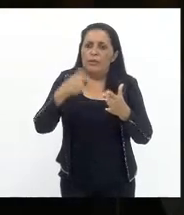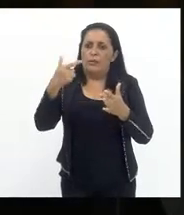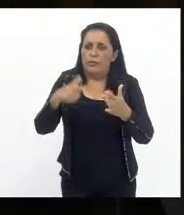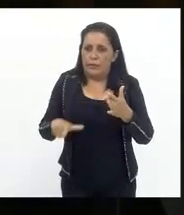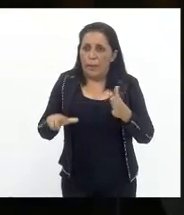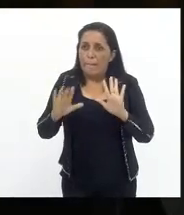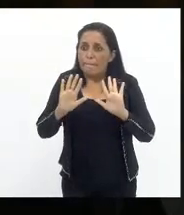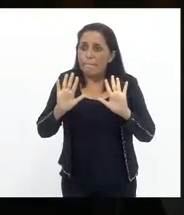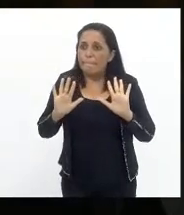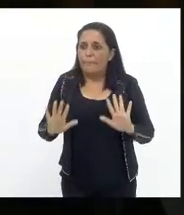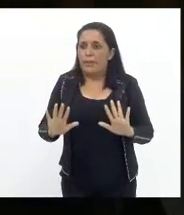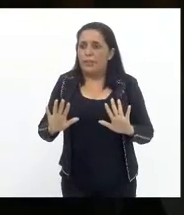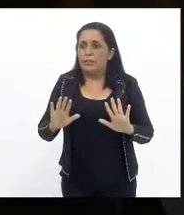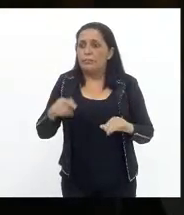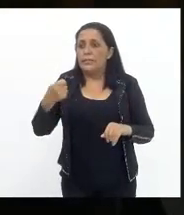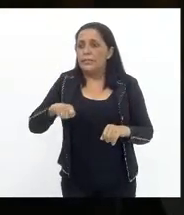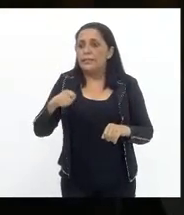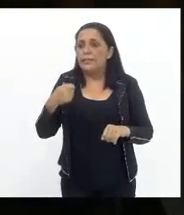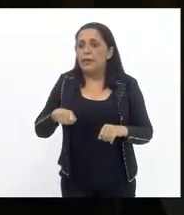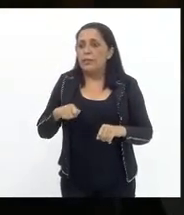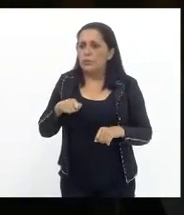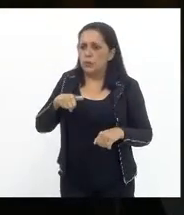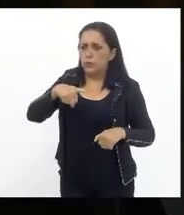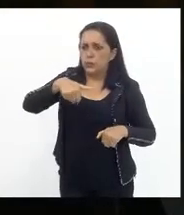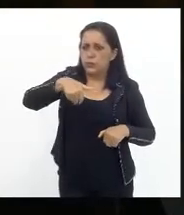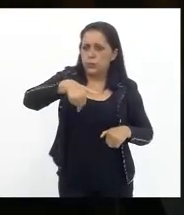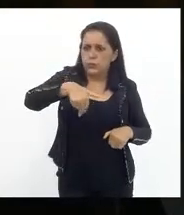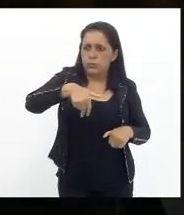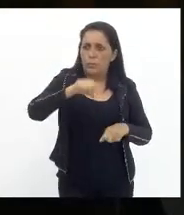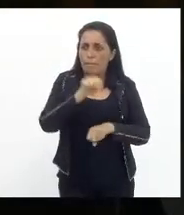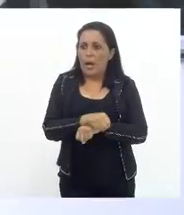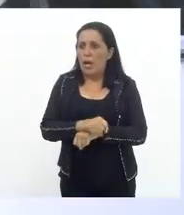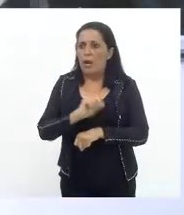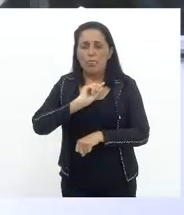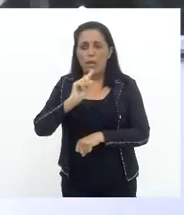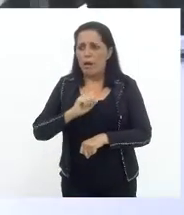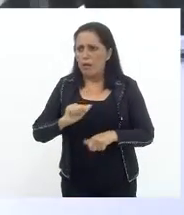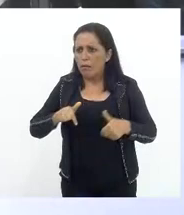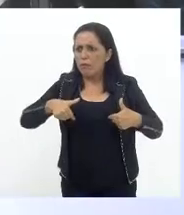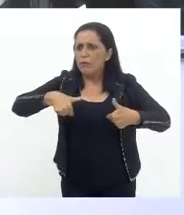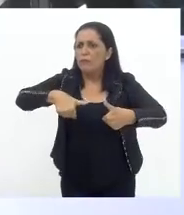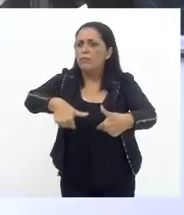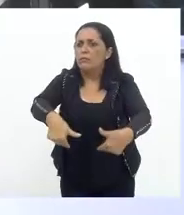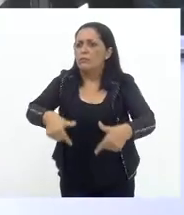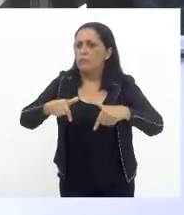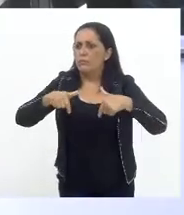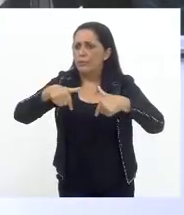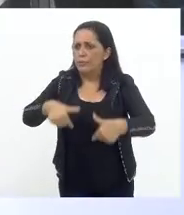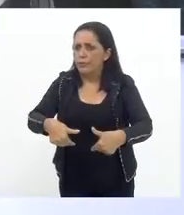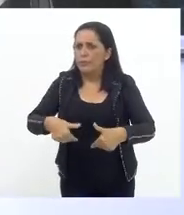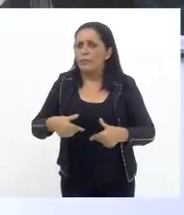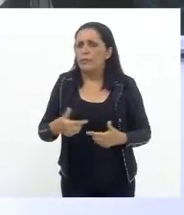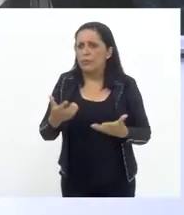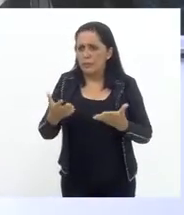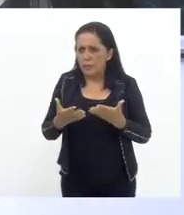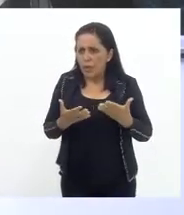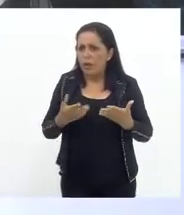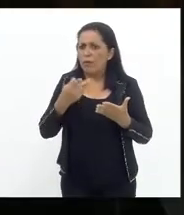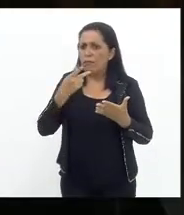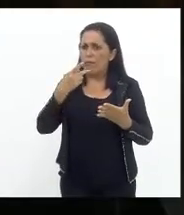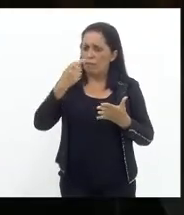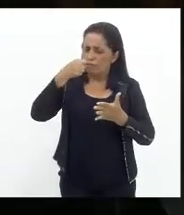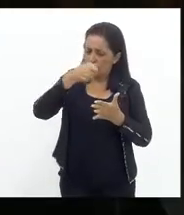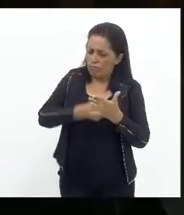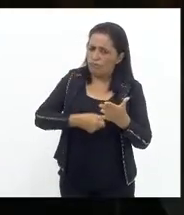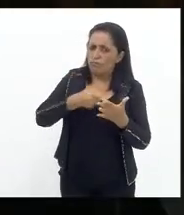vez que a gente não dá o primeiro passo, a gente fica estagnado. Então, quero refutar com